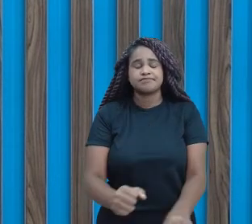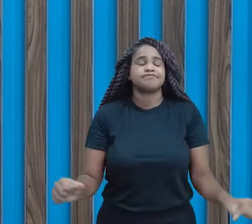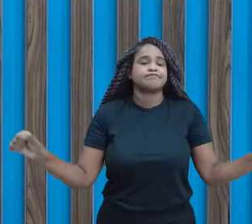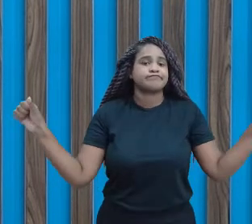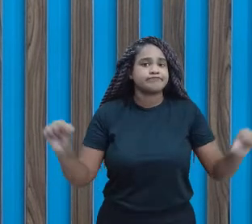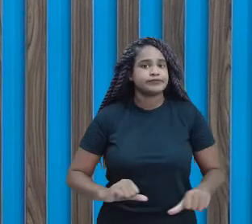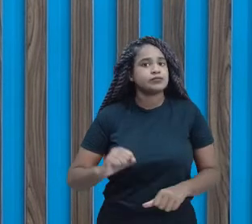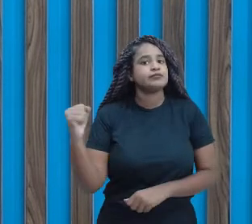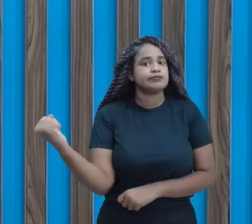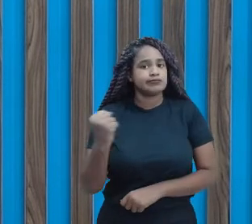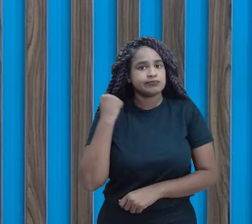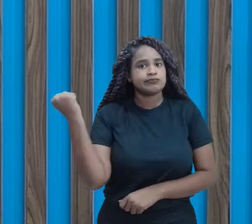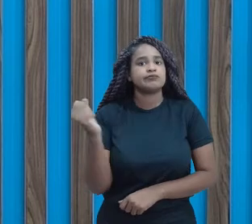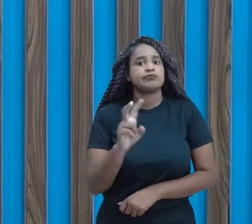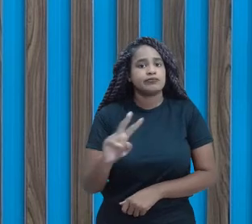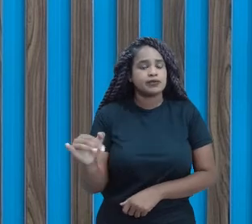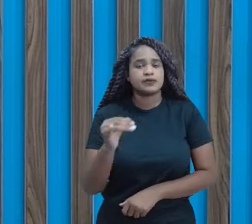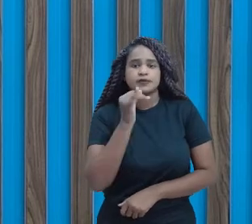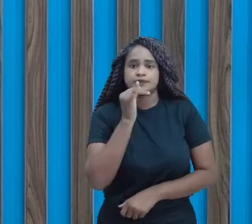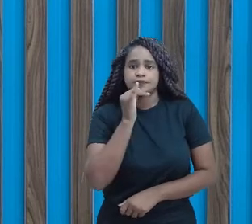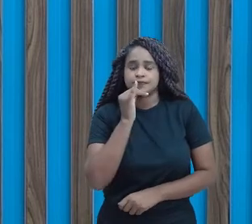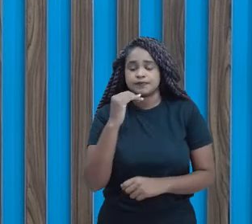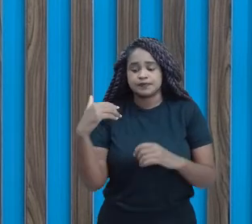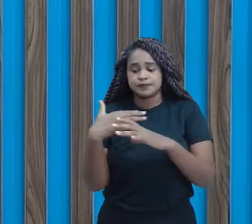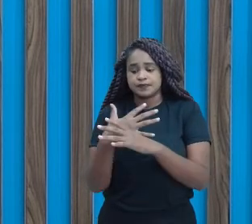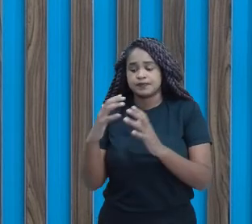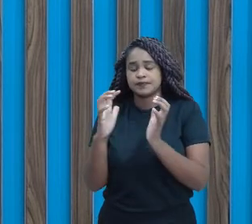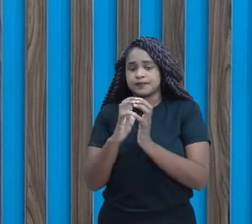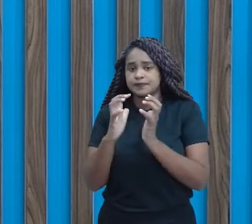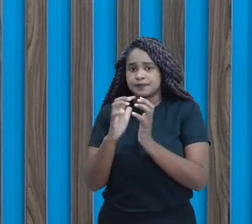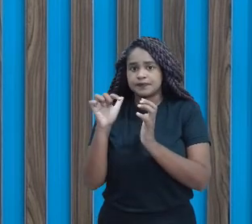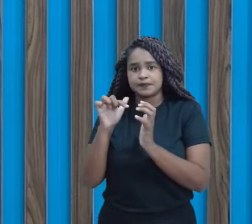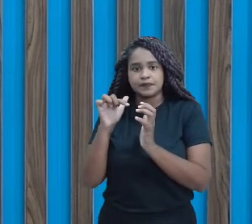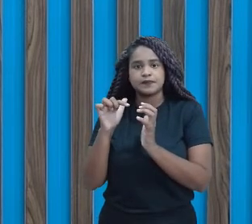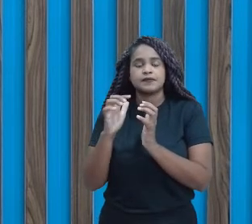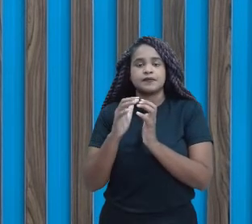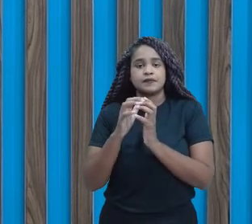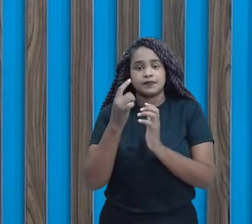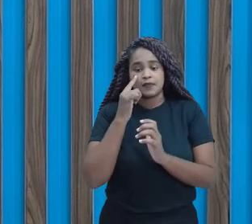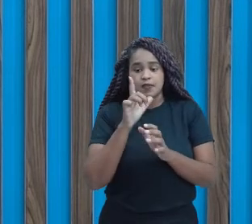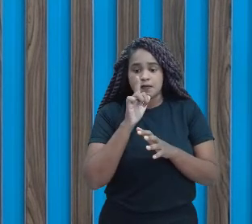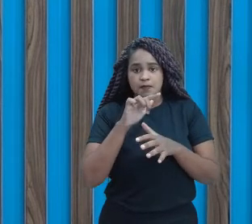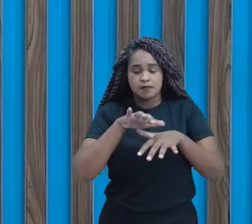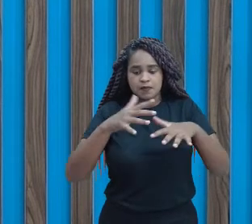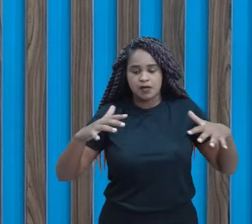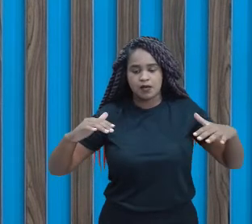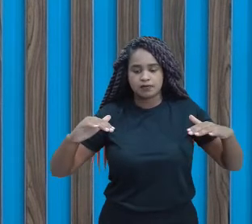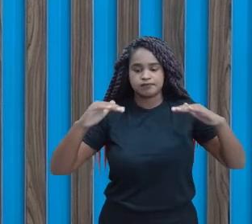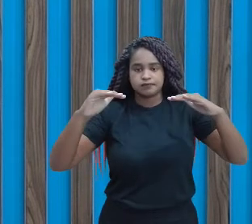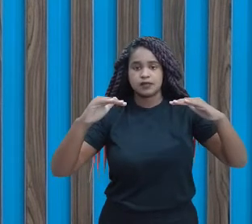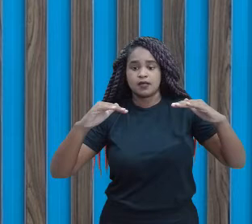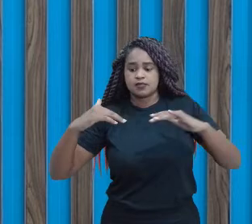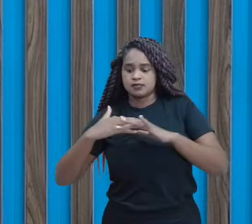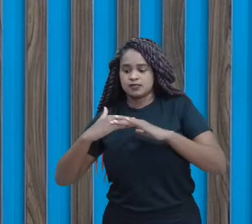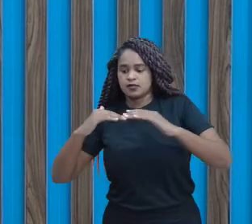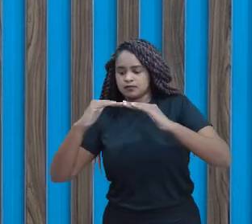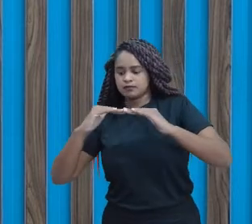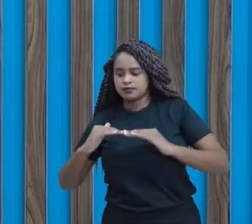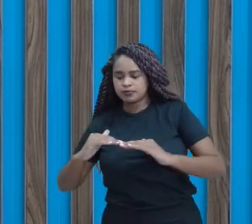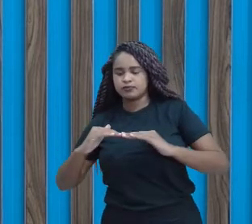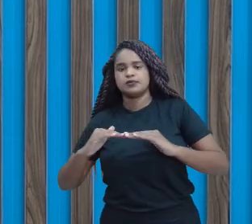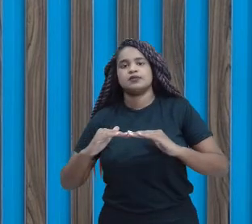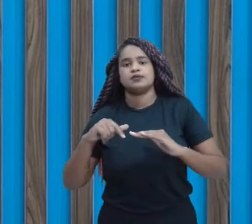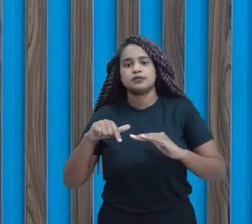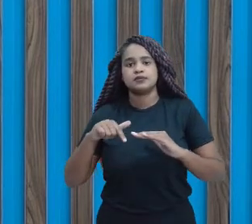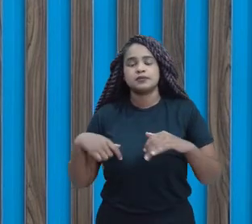mar. E a gente sabe disso, por exemplo, Recife é uma cidade que ela está abaixo do nível do mar. Não é? Então, se não for os